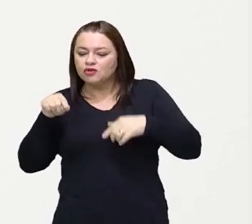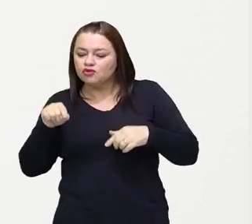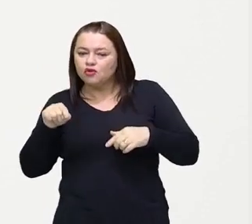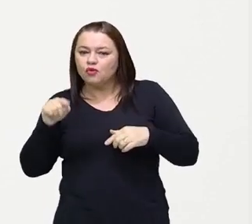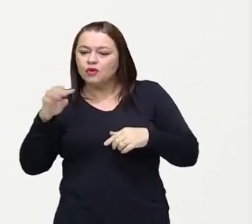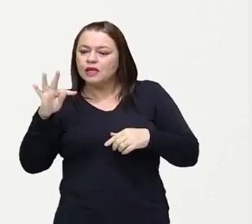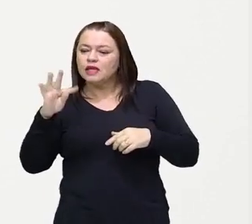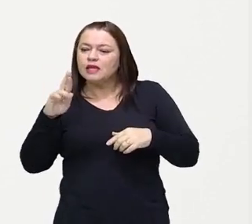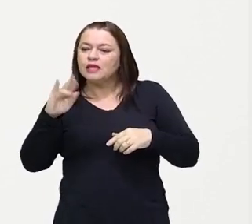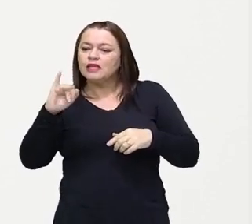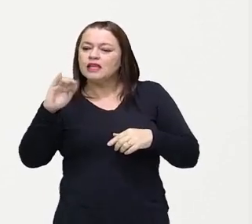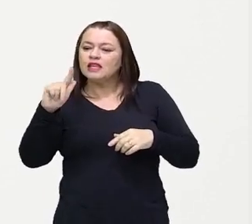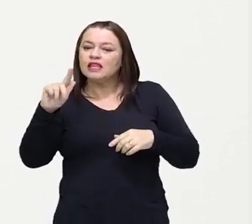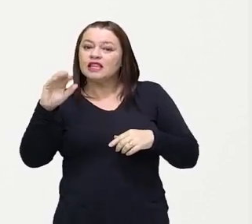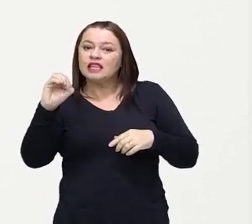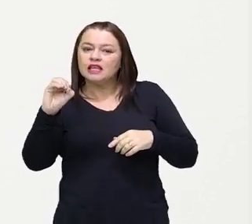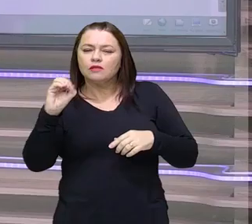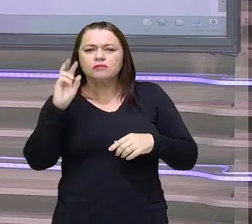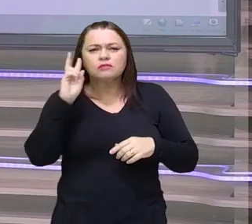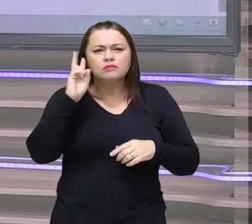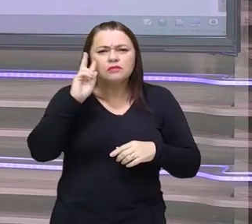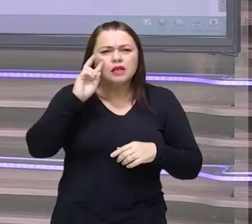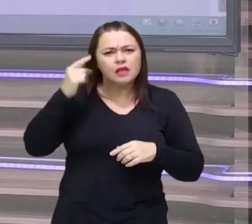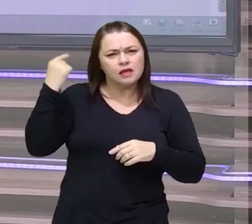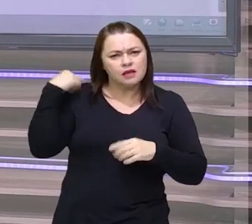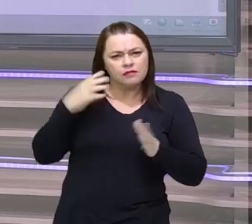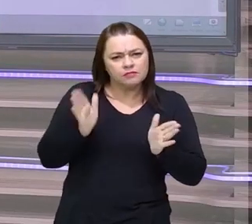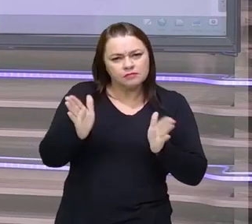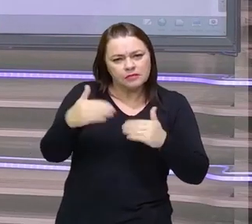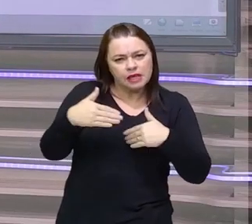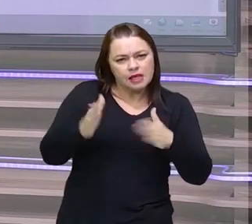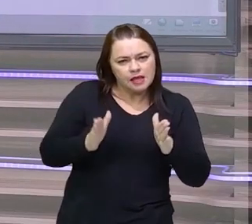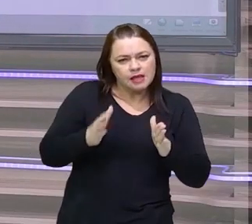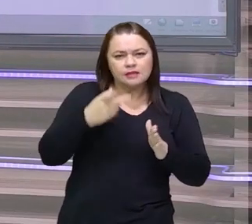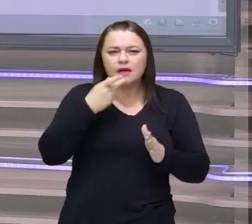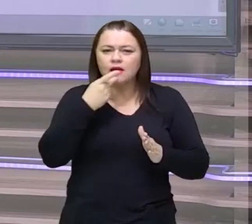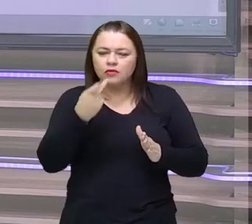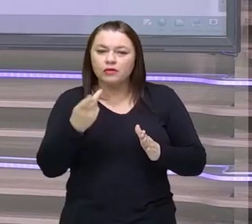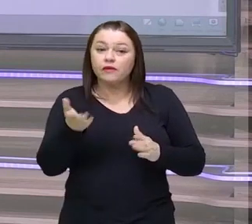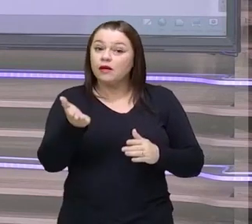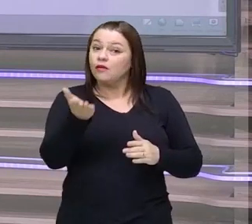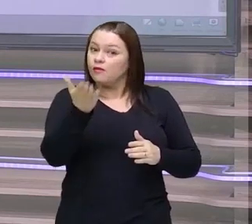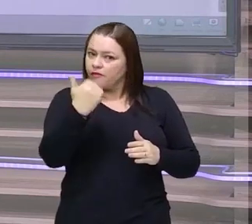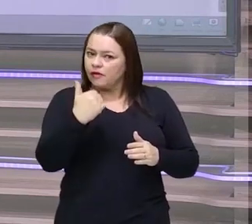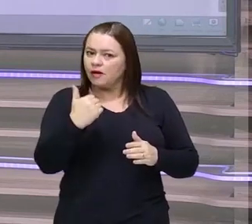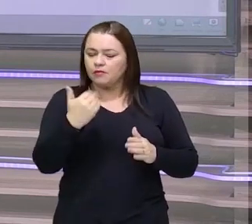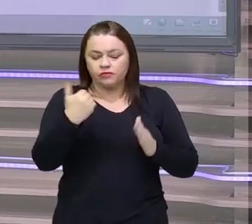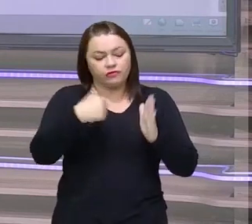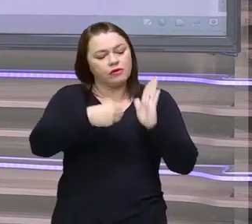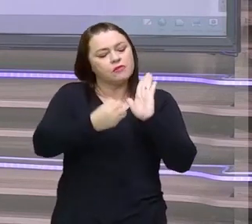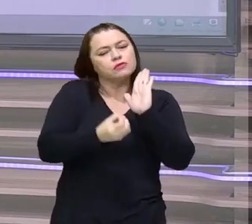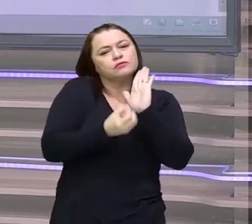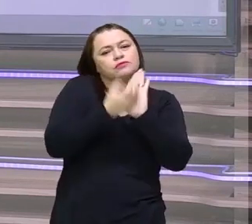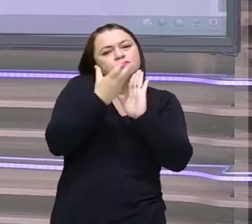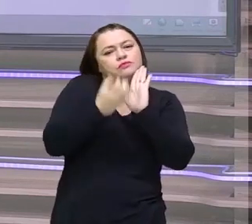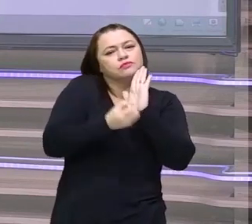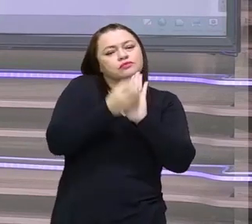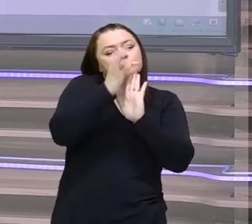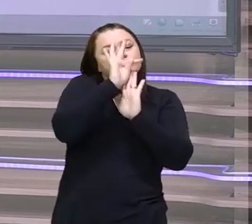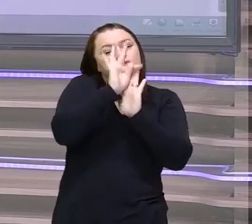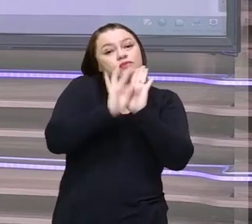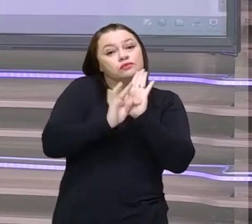aula para vocês? Crianças, vamos produzir um texto. Vamos dar a margem e vamos começar com